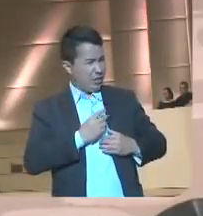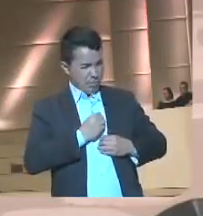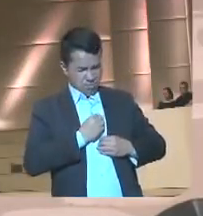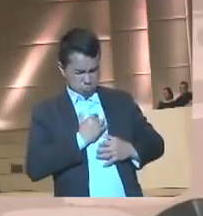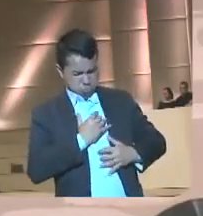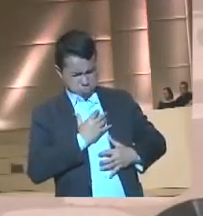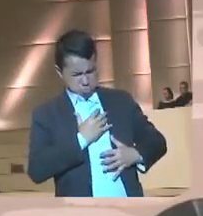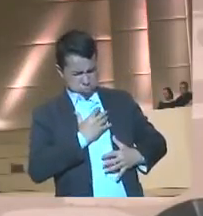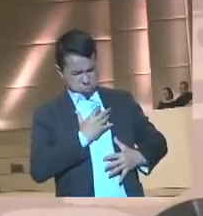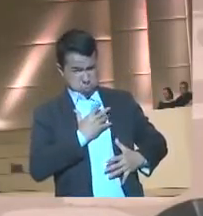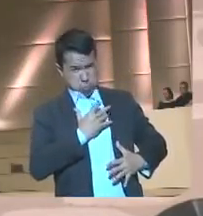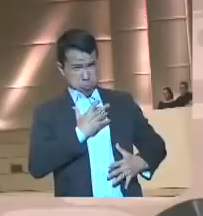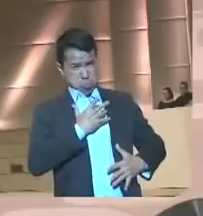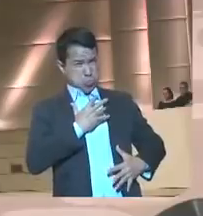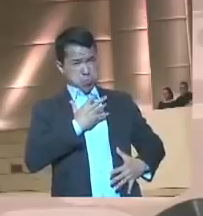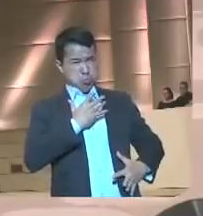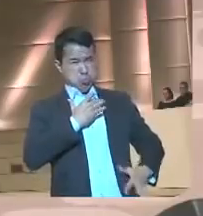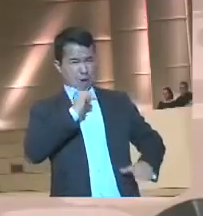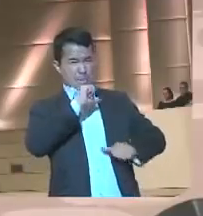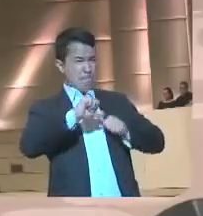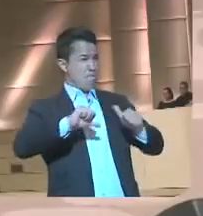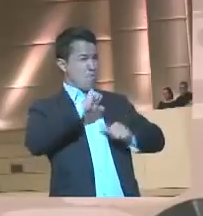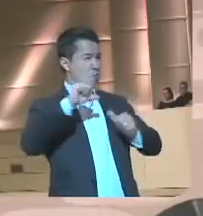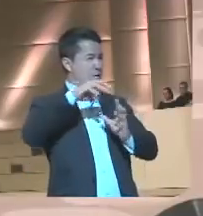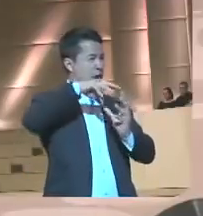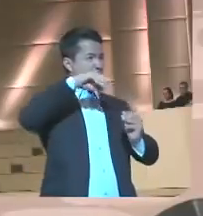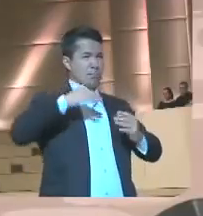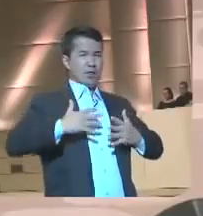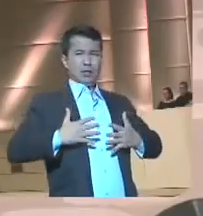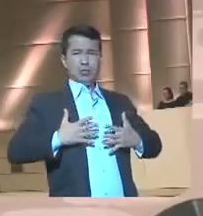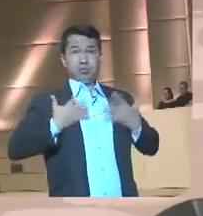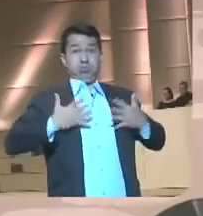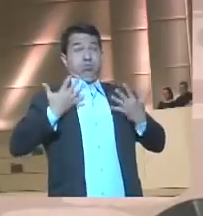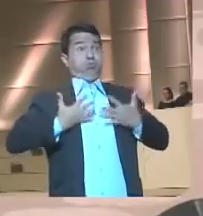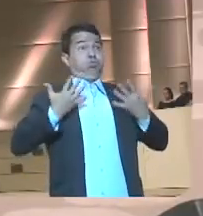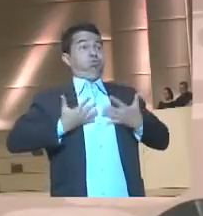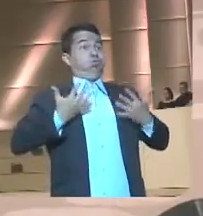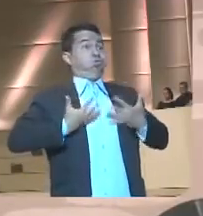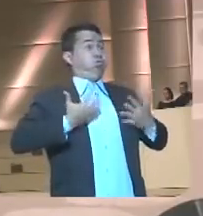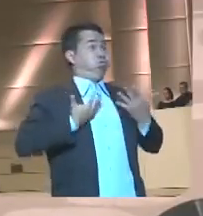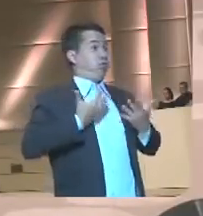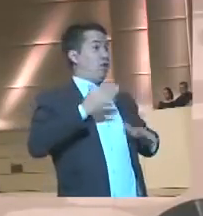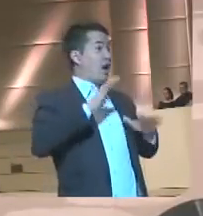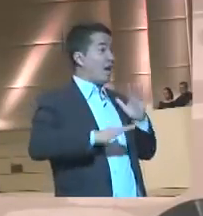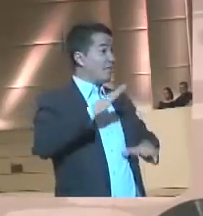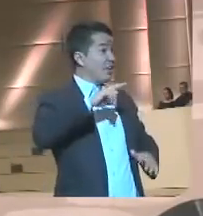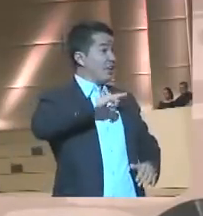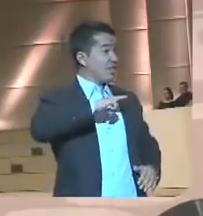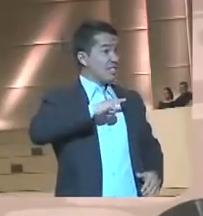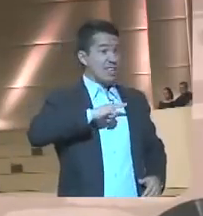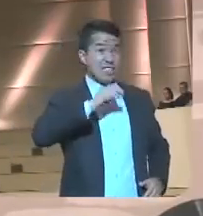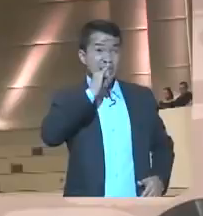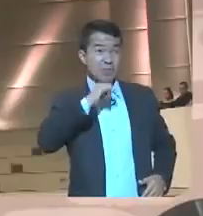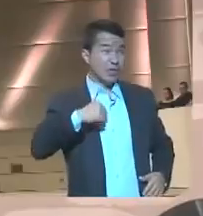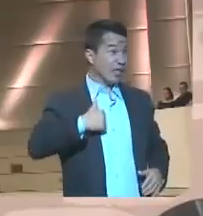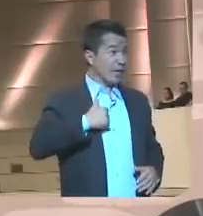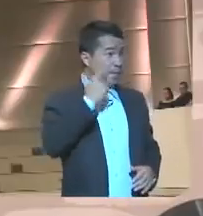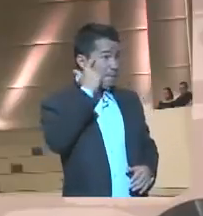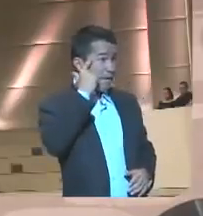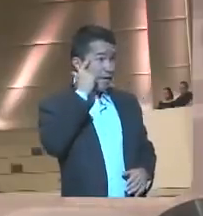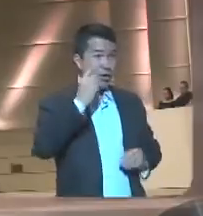a minha alma às vezes ele trata as coisas que são superficiais que são